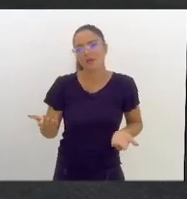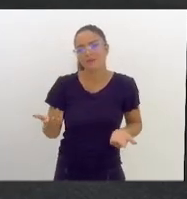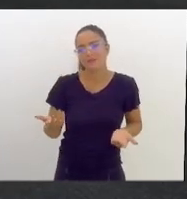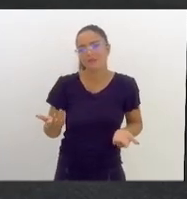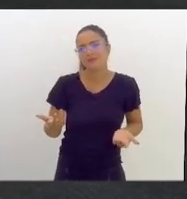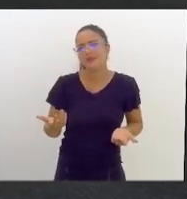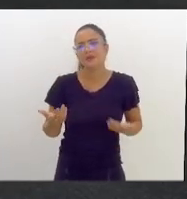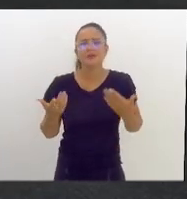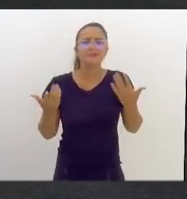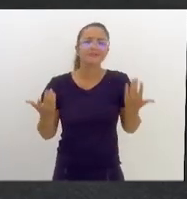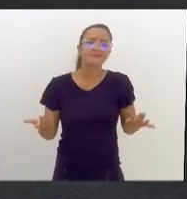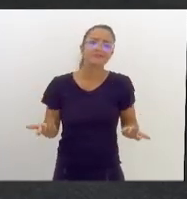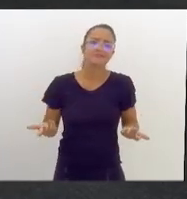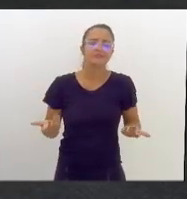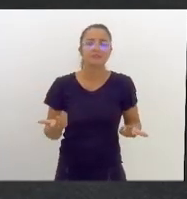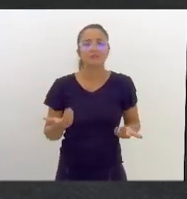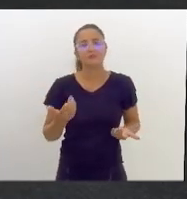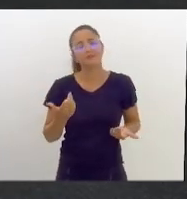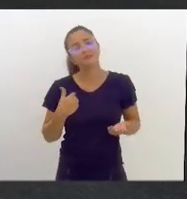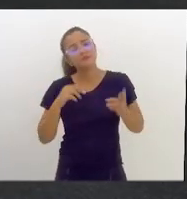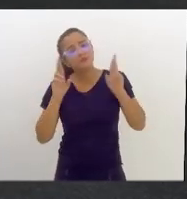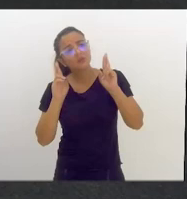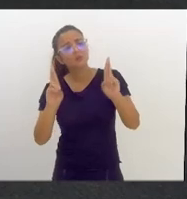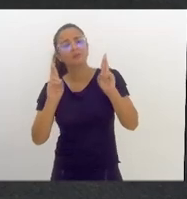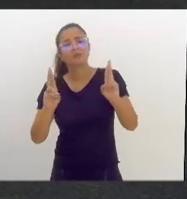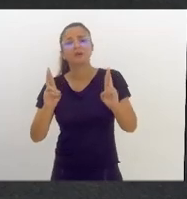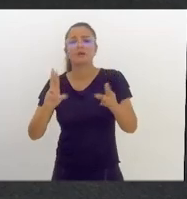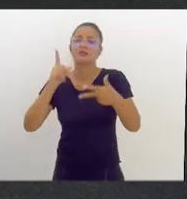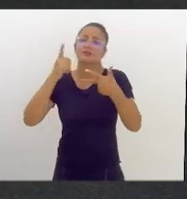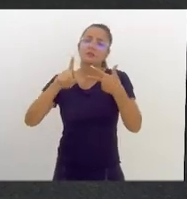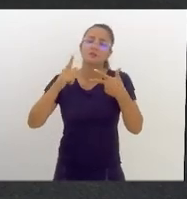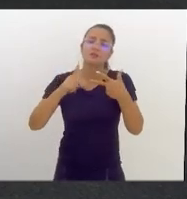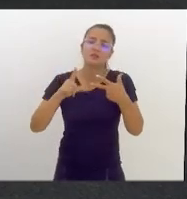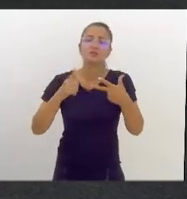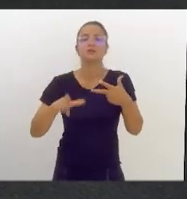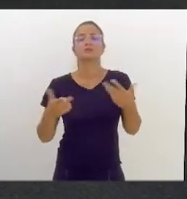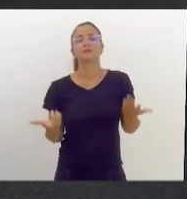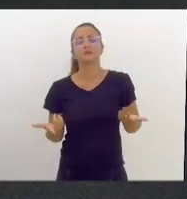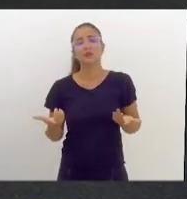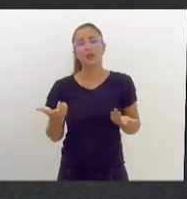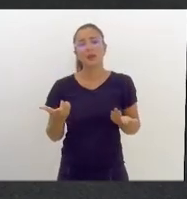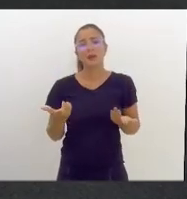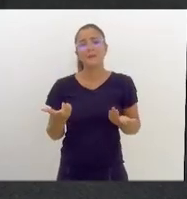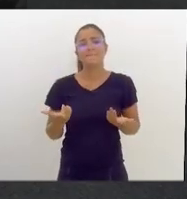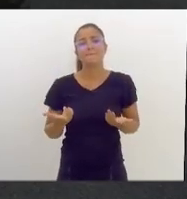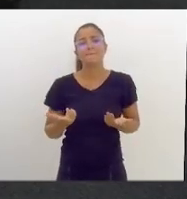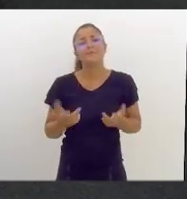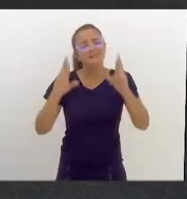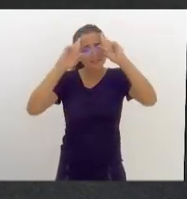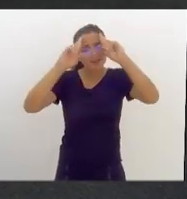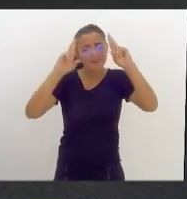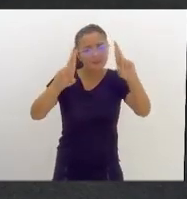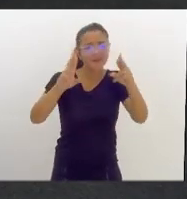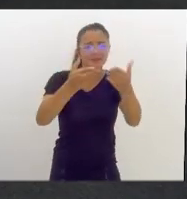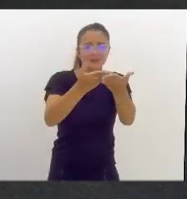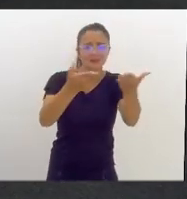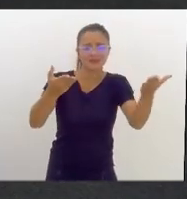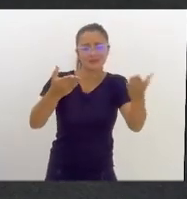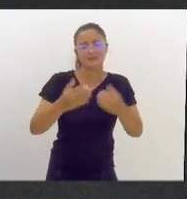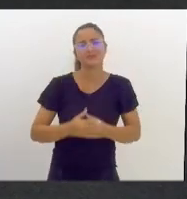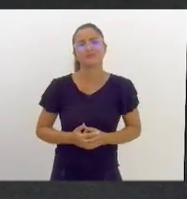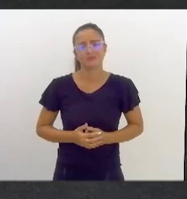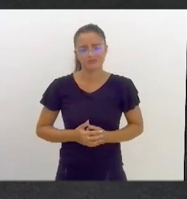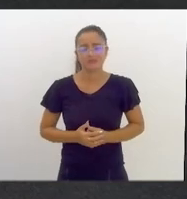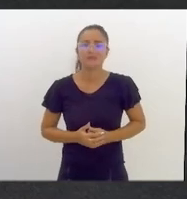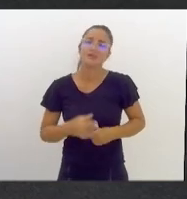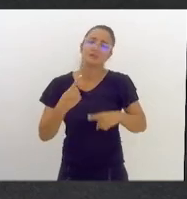que a gente espera que, com a indicação legislativa, se tenha um respeito devido e necessário